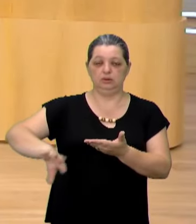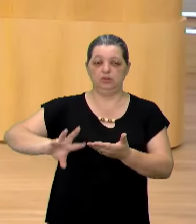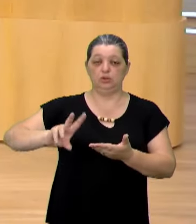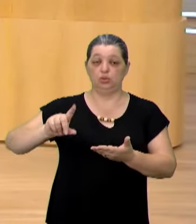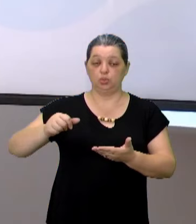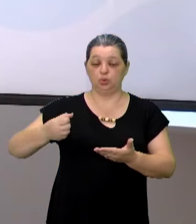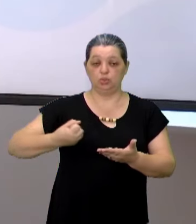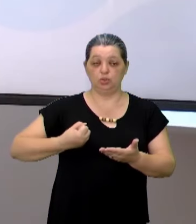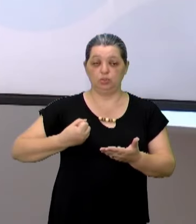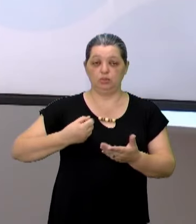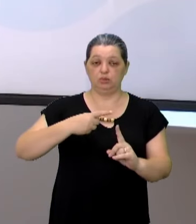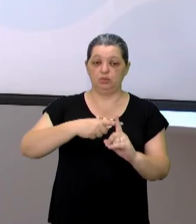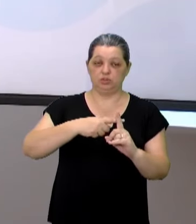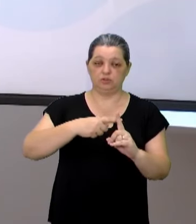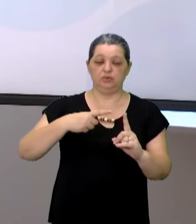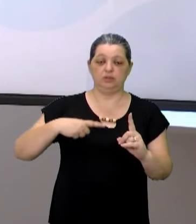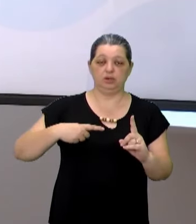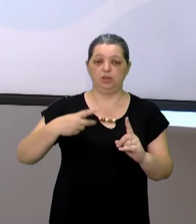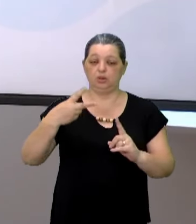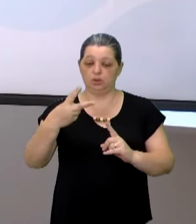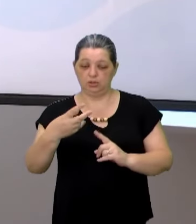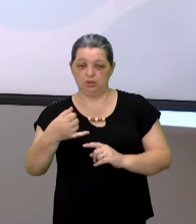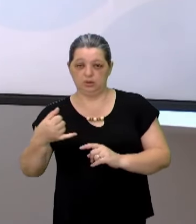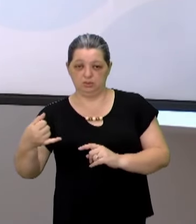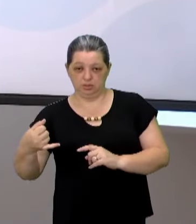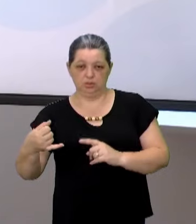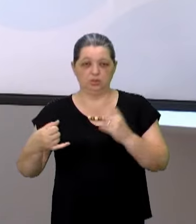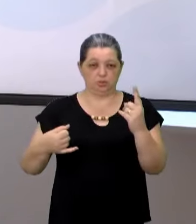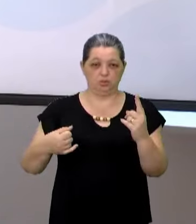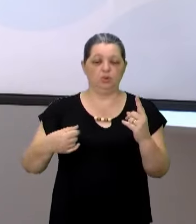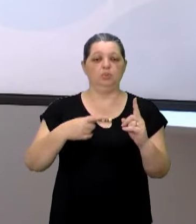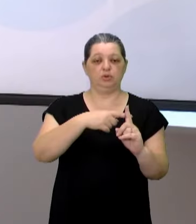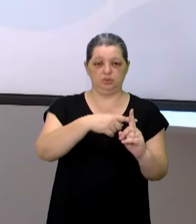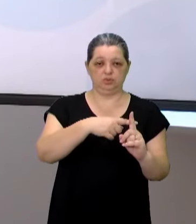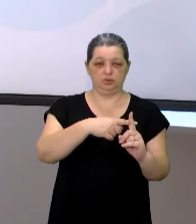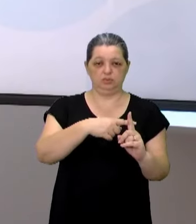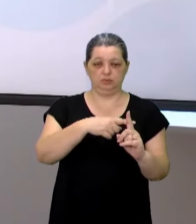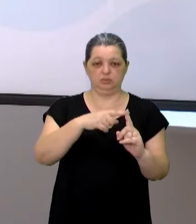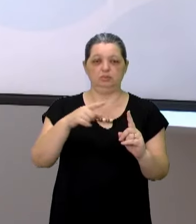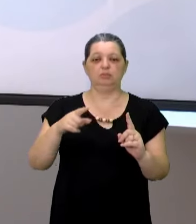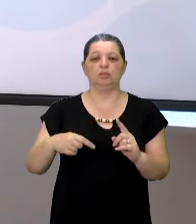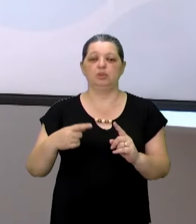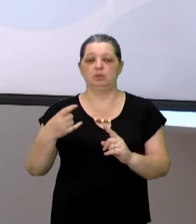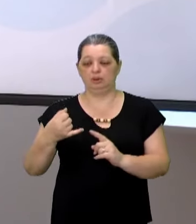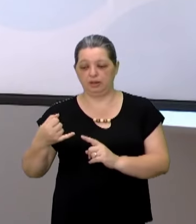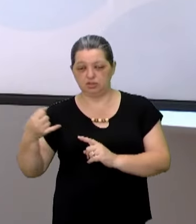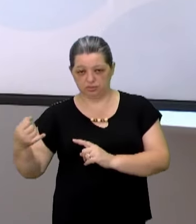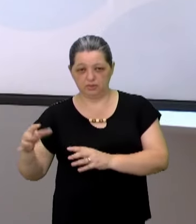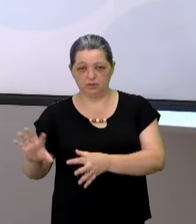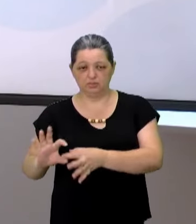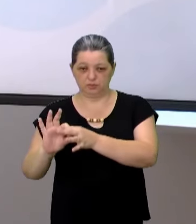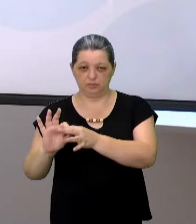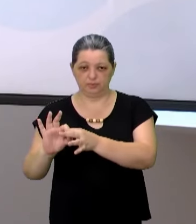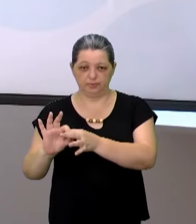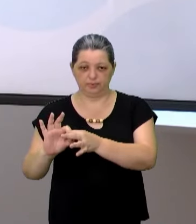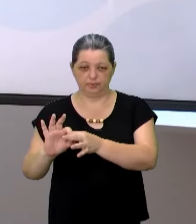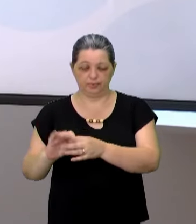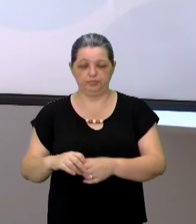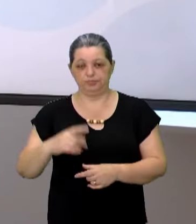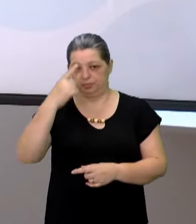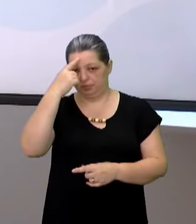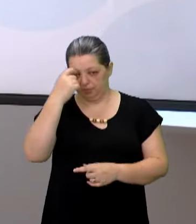positivos. No caso, eu tenho 2 negativos e 1 positivo. Eu vou juntar os 2 que são negativos, já que eles estão aí, né, dando a